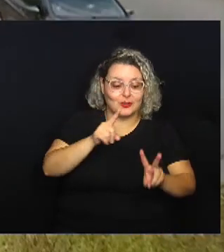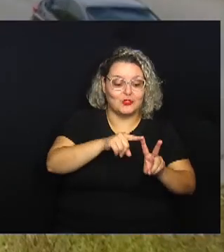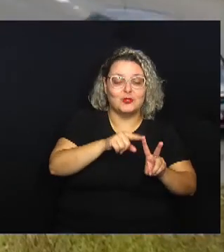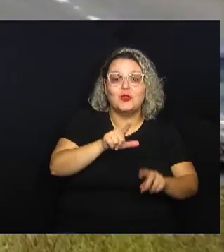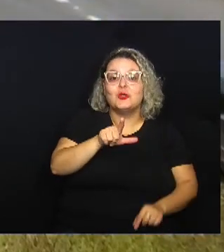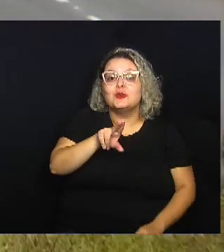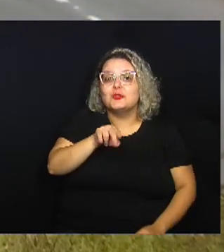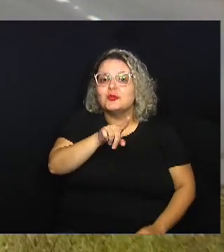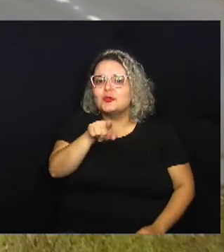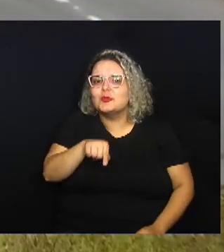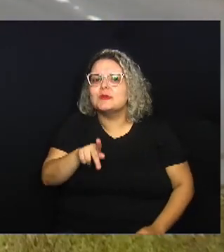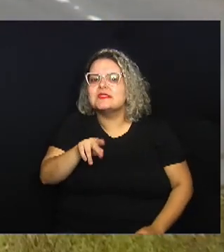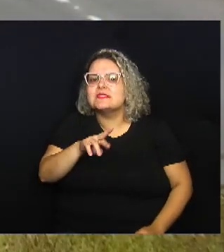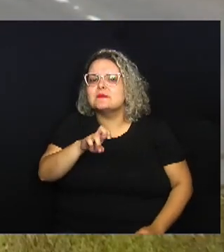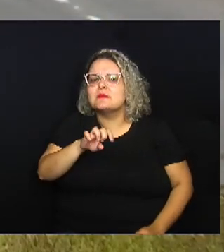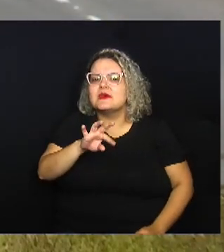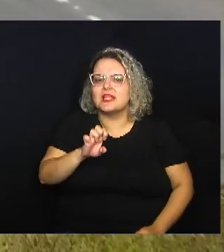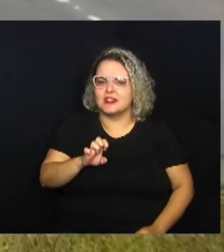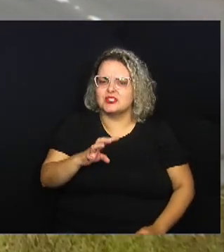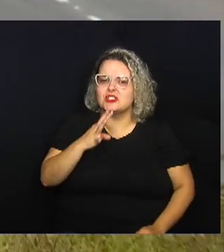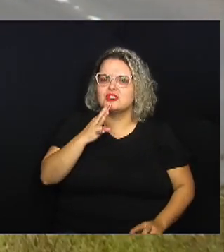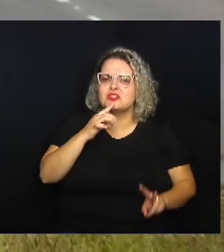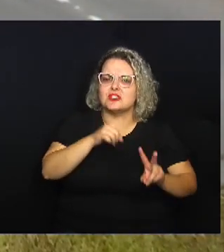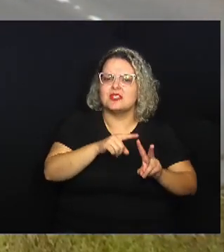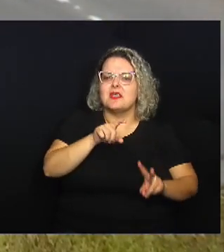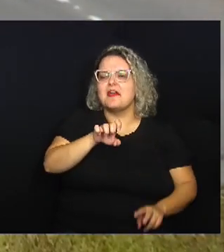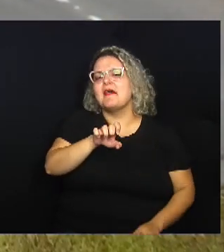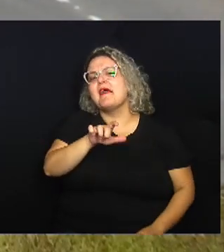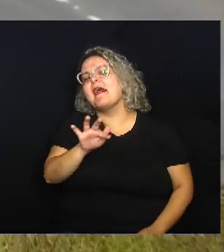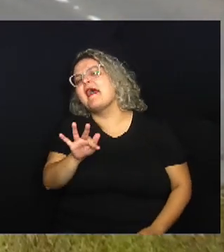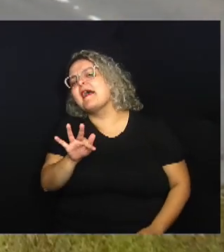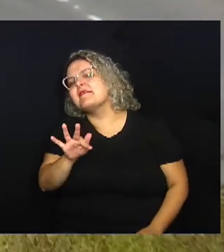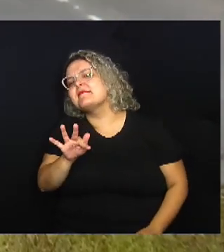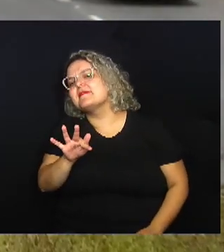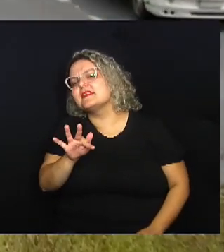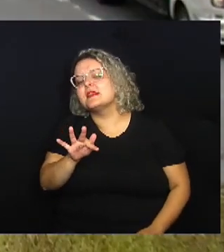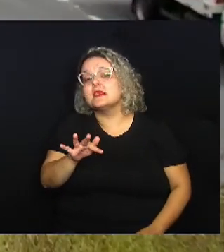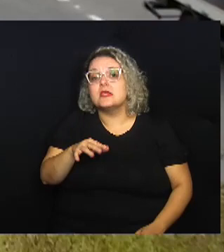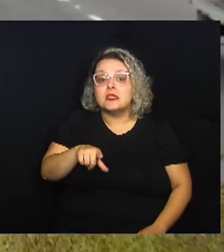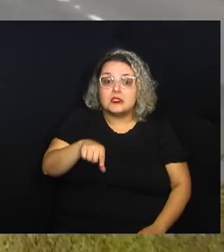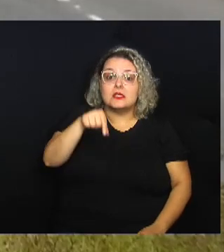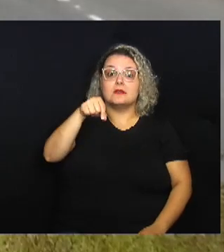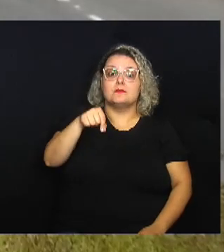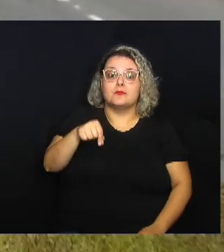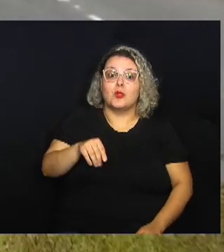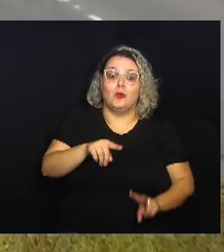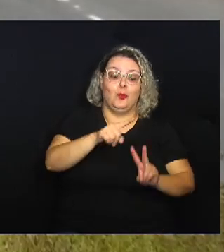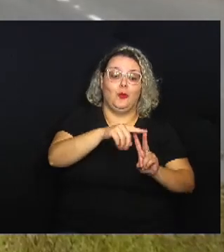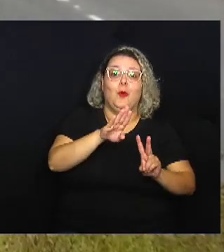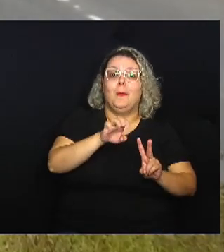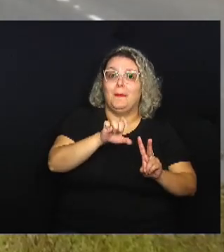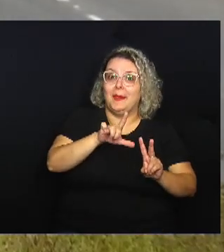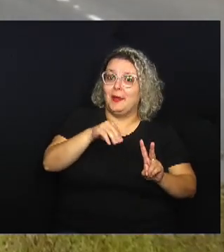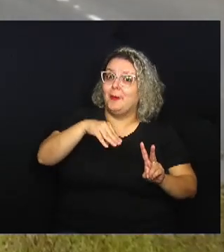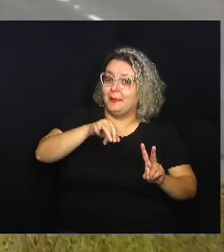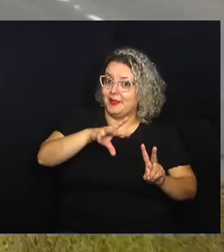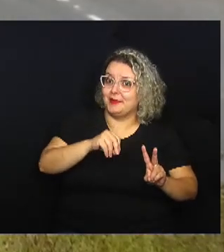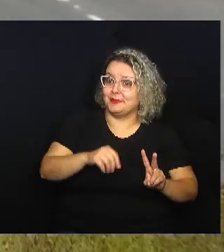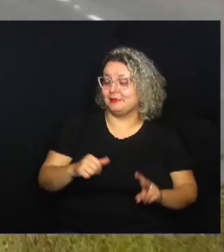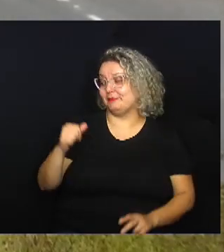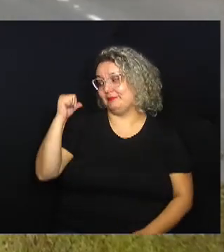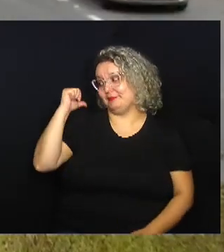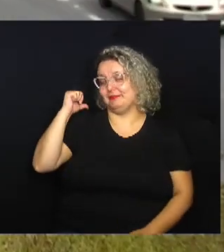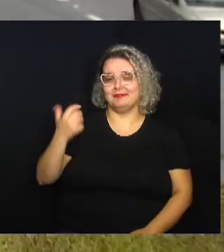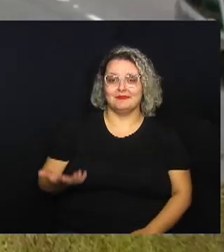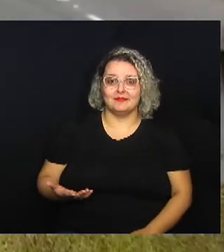Fernando Prestes mais conhecido como LF que resolveu levar o Belmiro na garupa eles estão